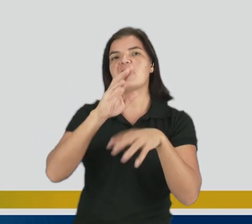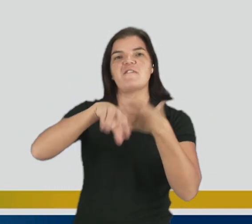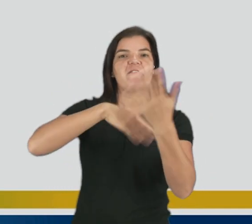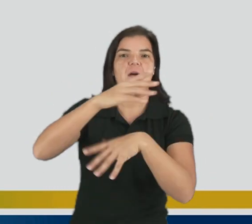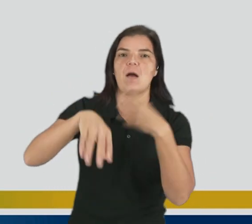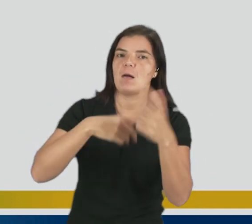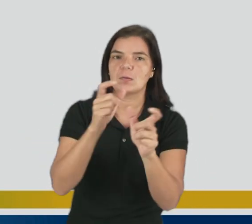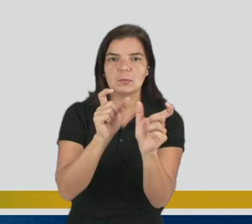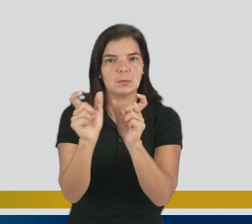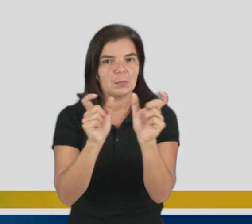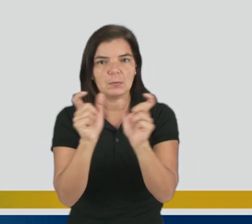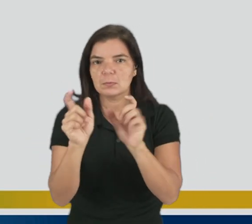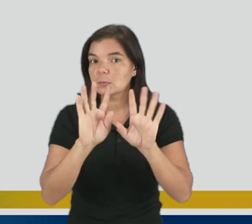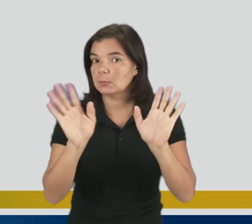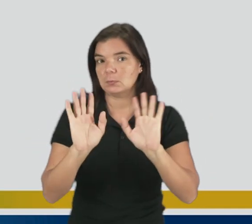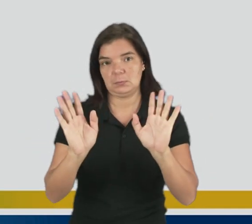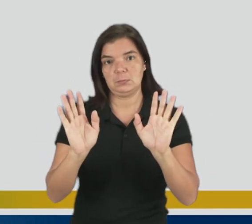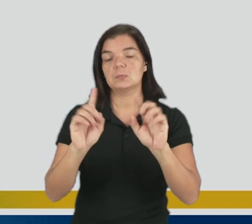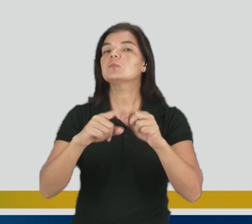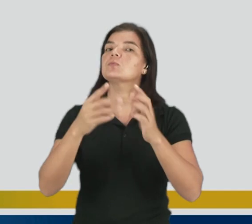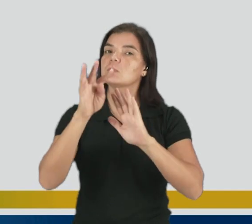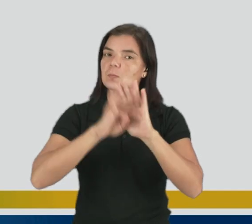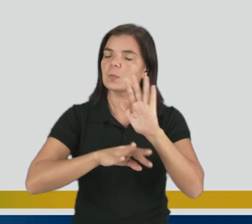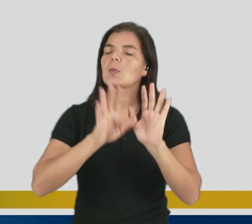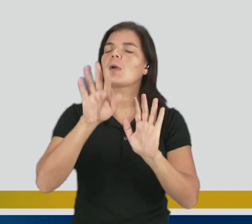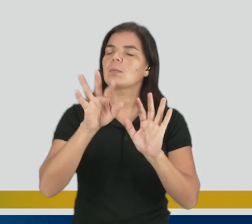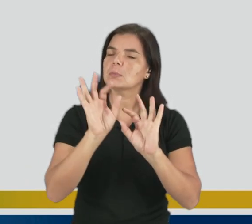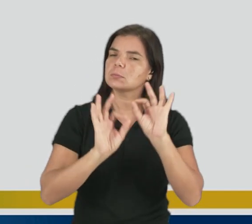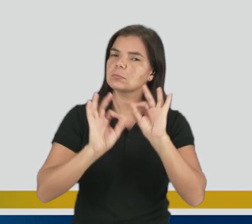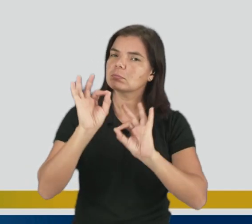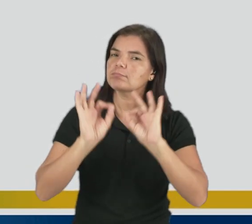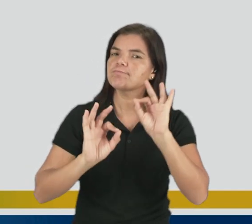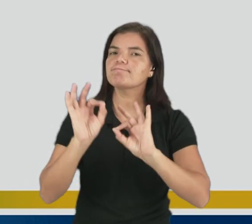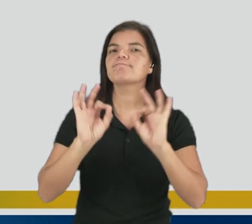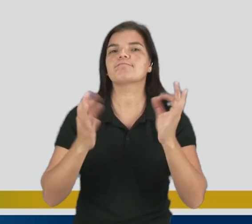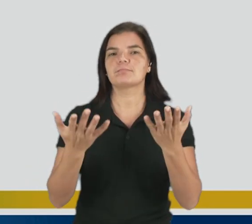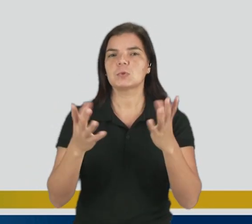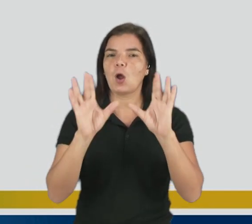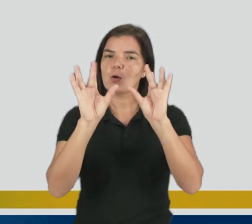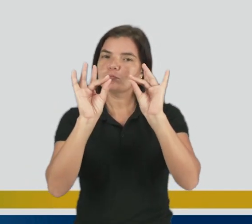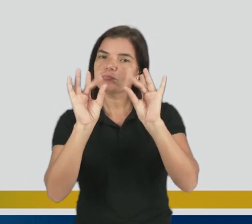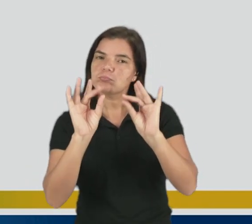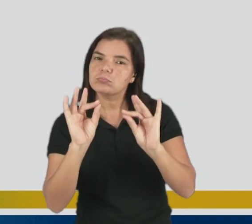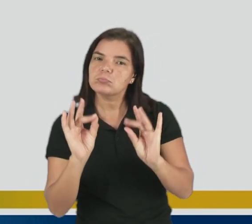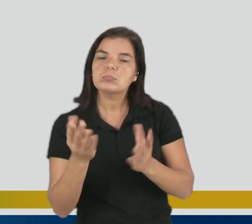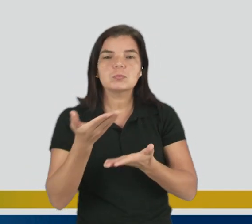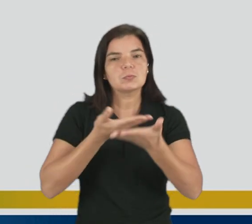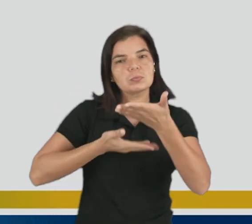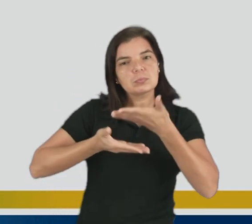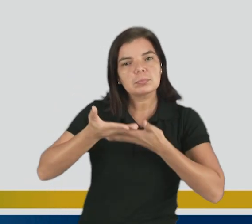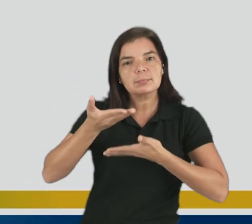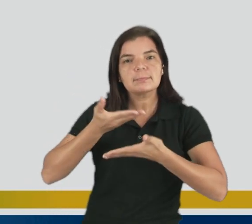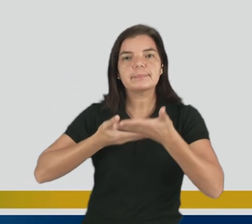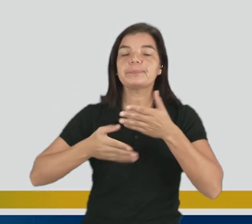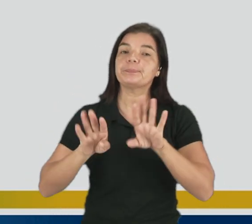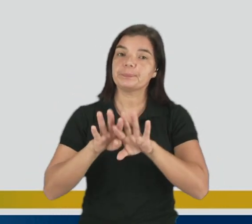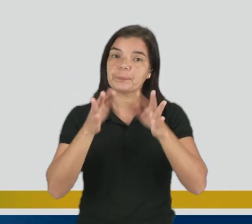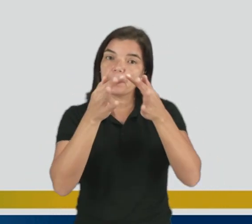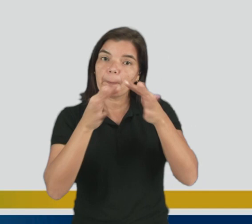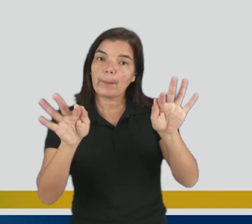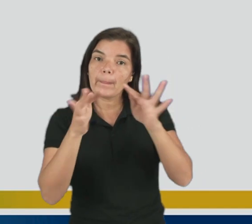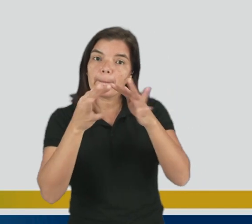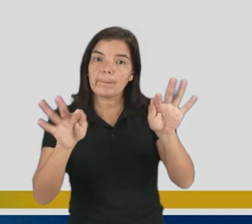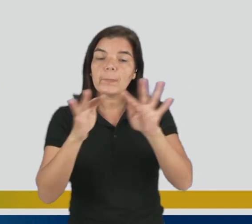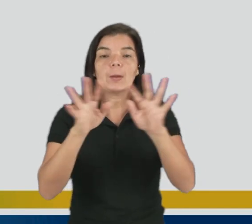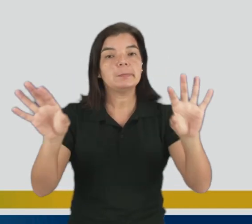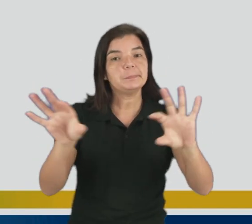é um emaranhado de palavras. O texto é bem organizado, ele é estruturado, as palavras são relacionadas, as frases